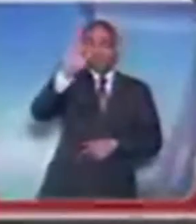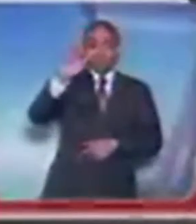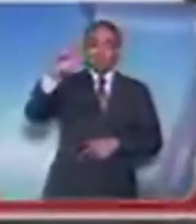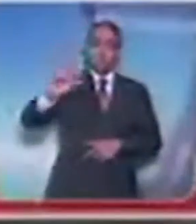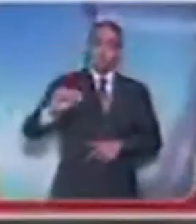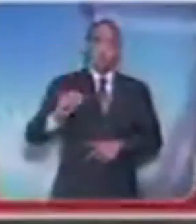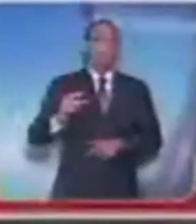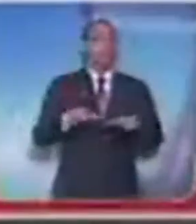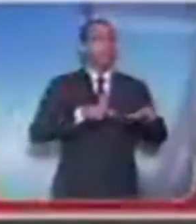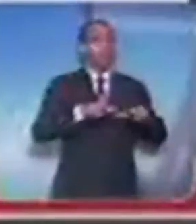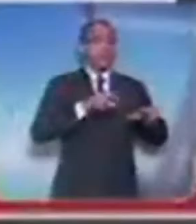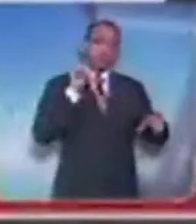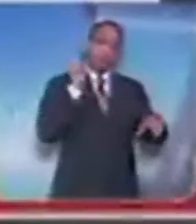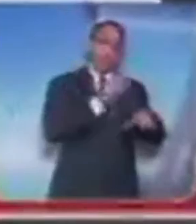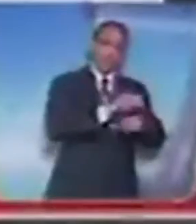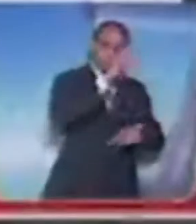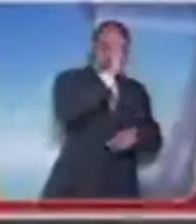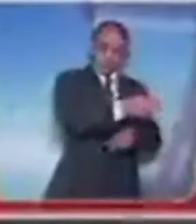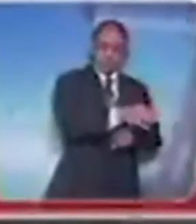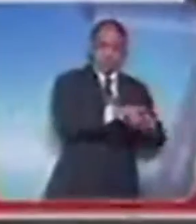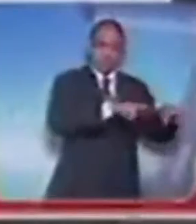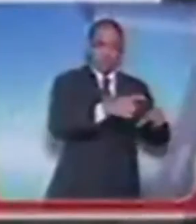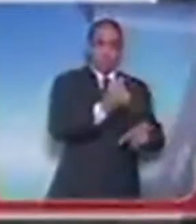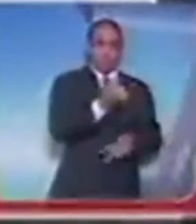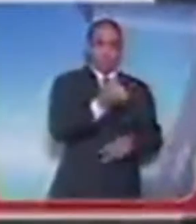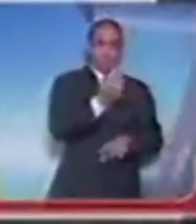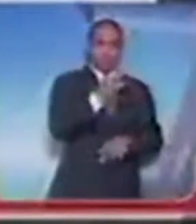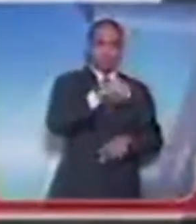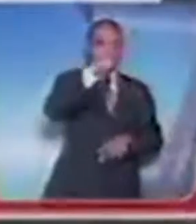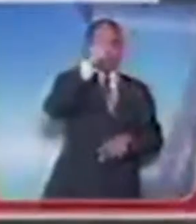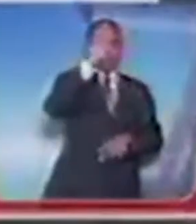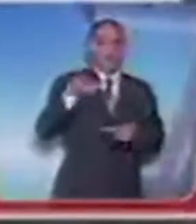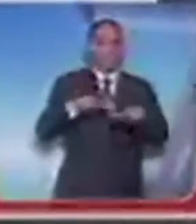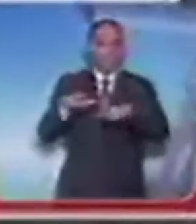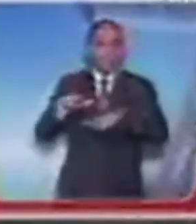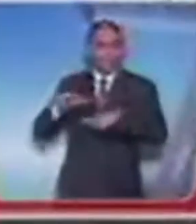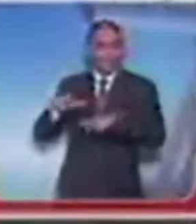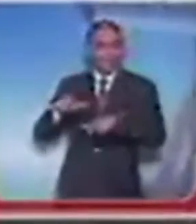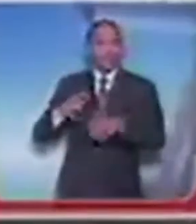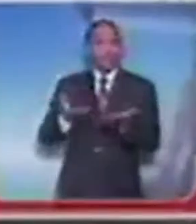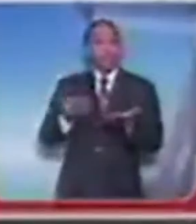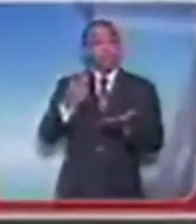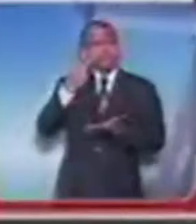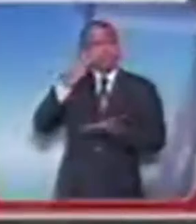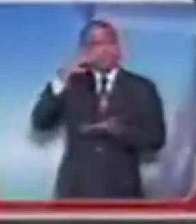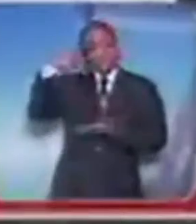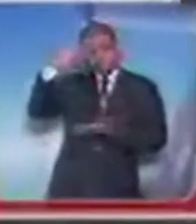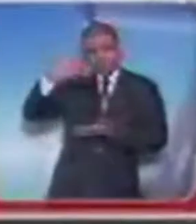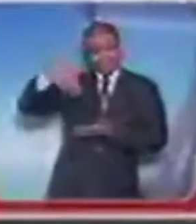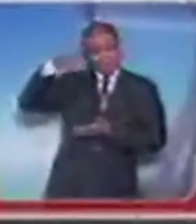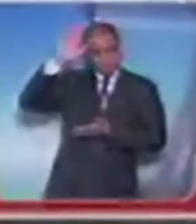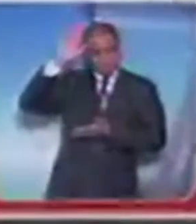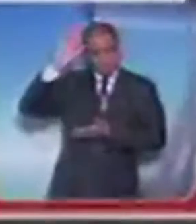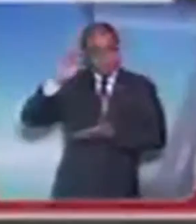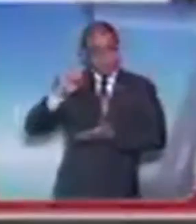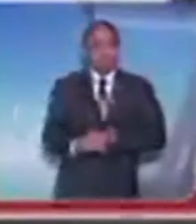trabalhador contratado de forma direta, que um trabalhador terceirizado trabalha em média 3 horas a mais que um trabalhador contratado de